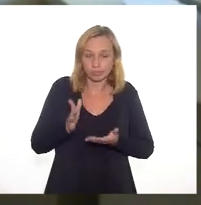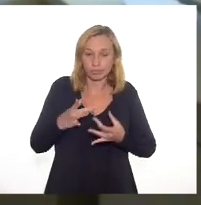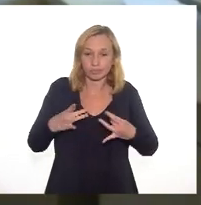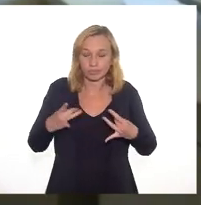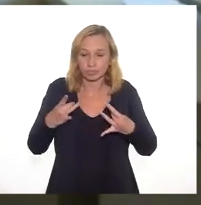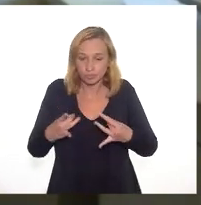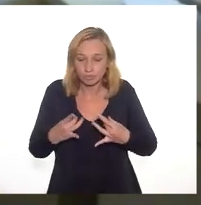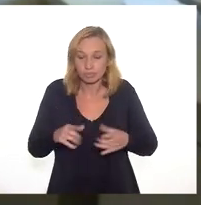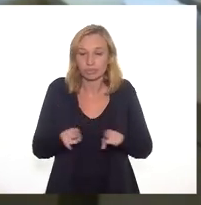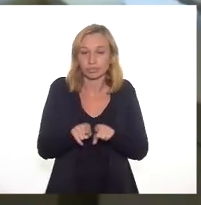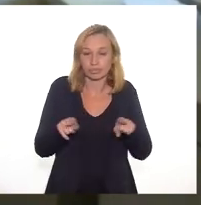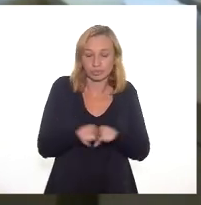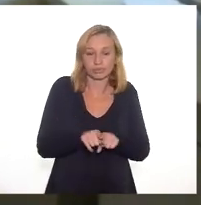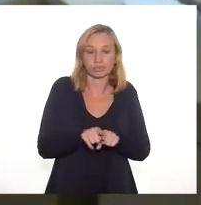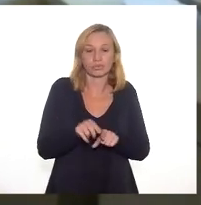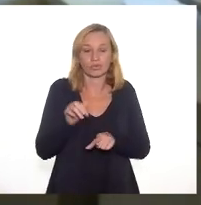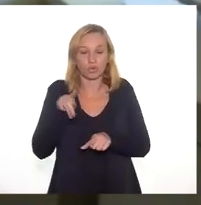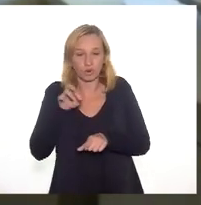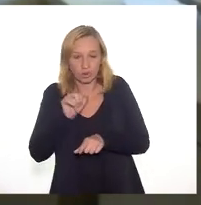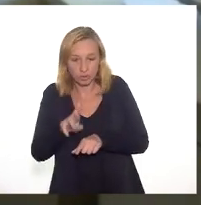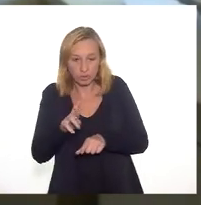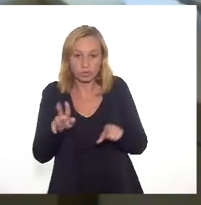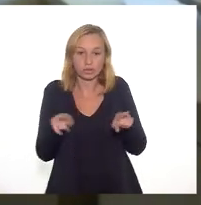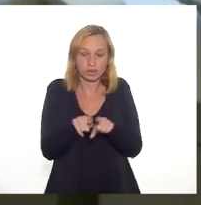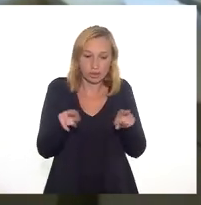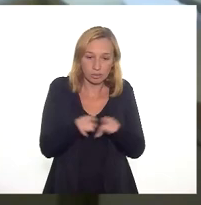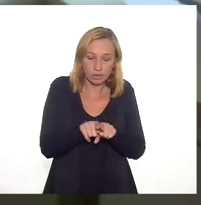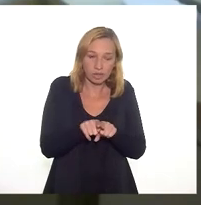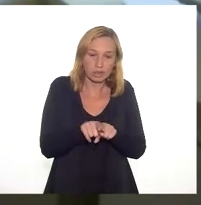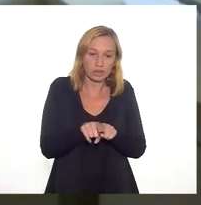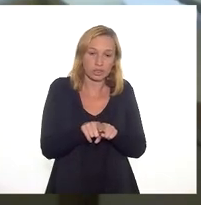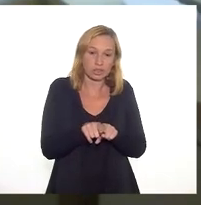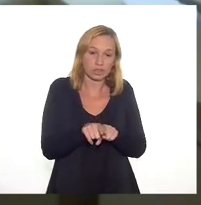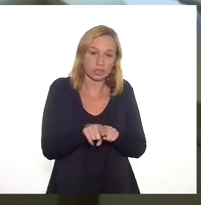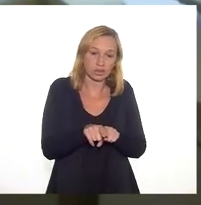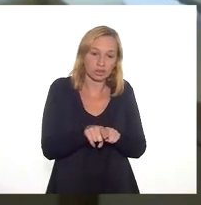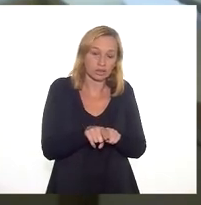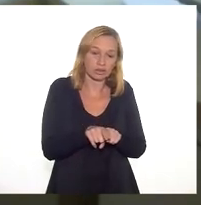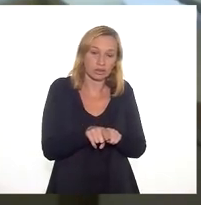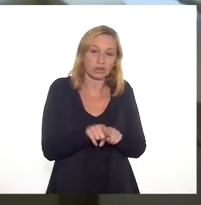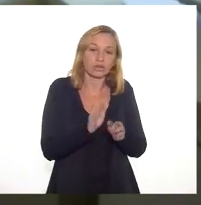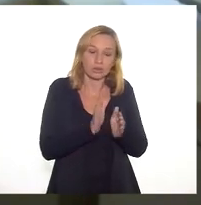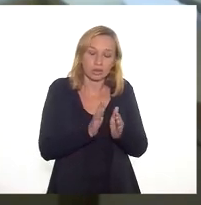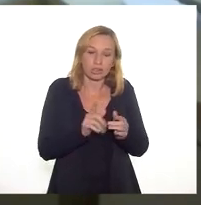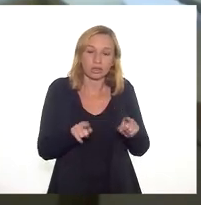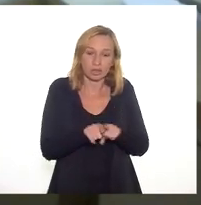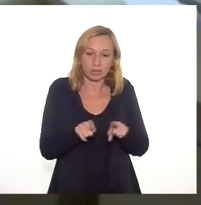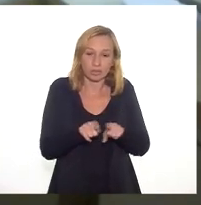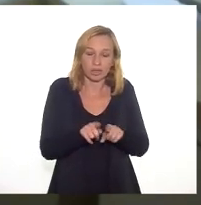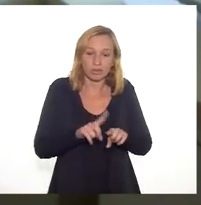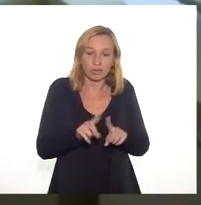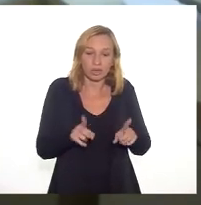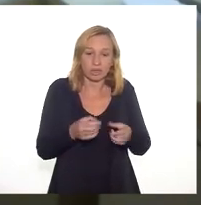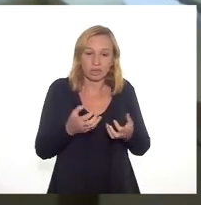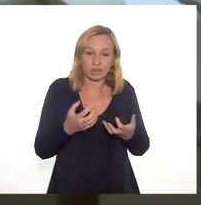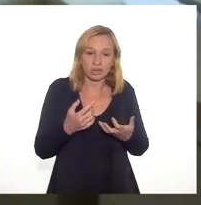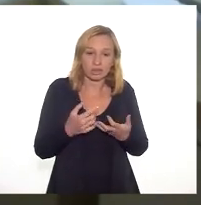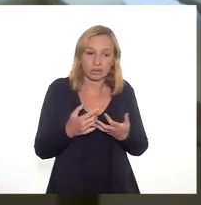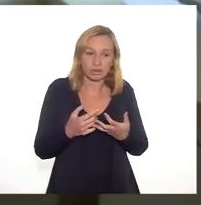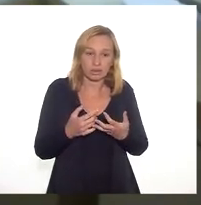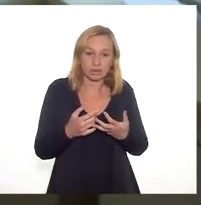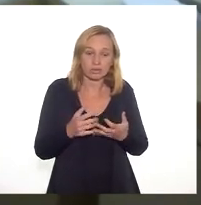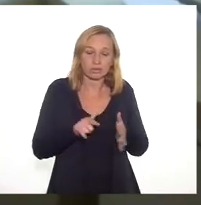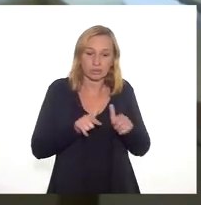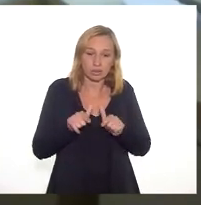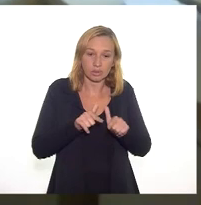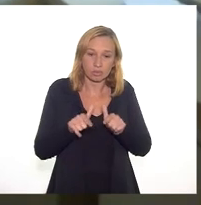colaborar, o procurador, se for autorizado por Vossa Excelência, o Diego Lopes também, mas eu acho que seria um